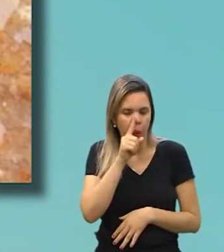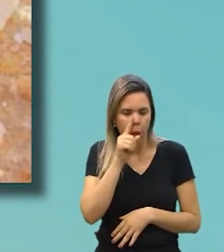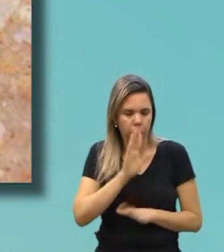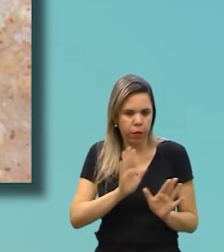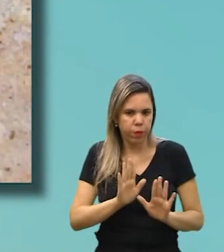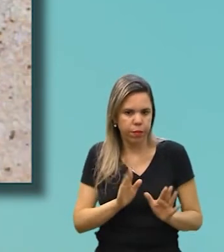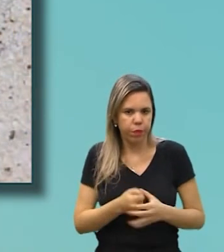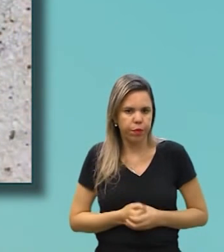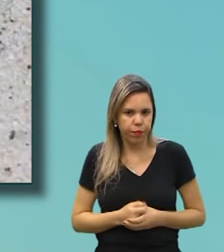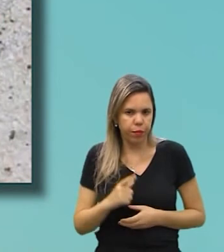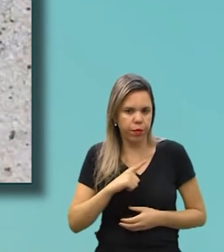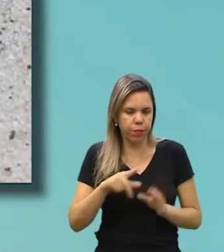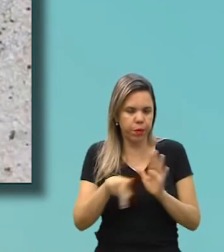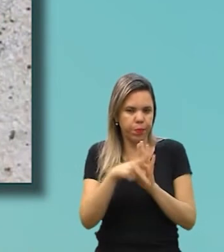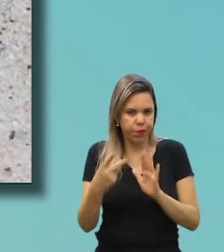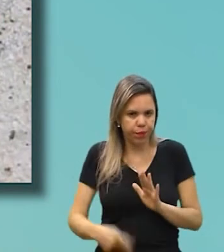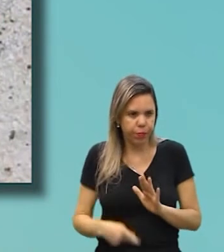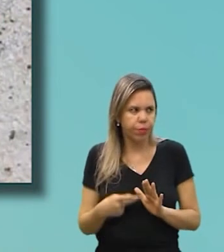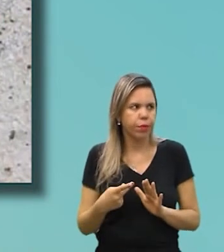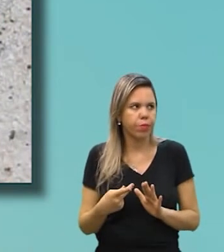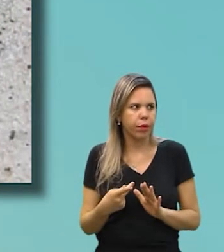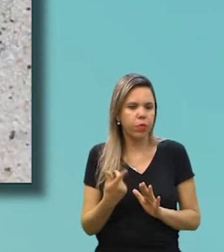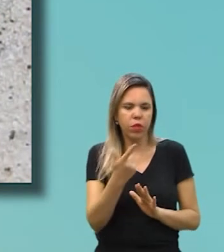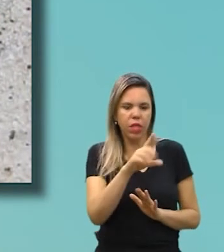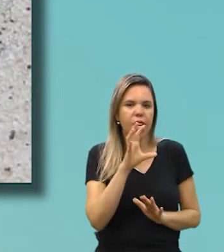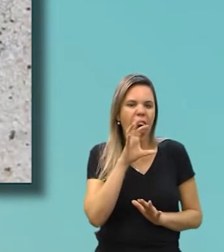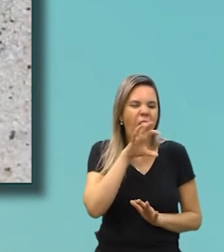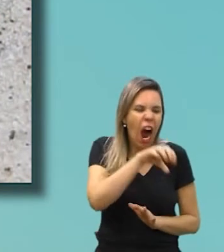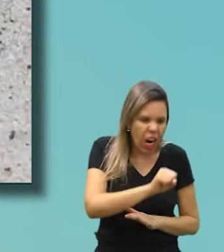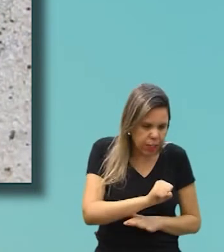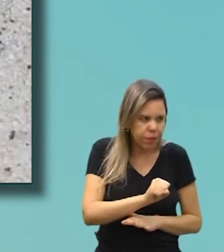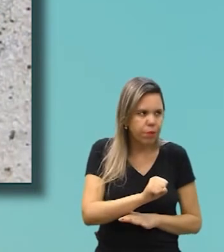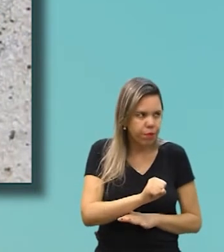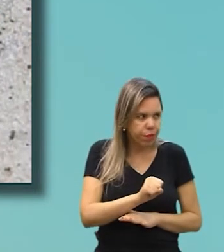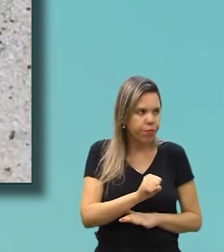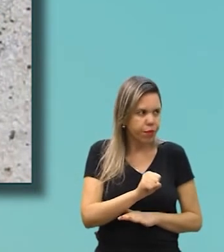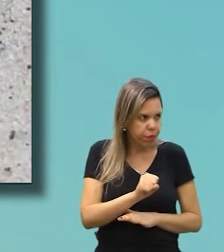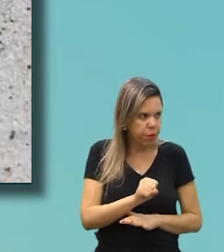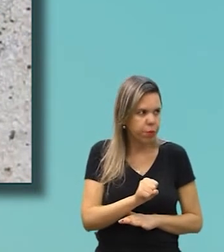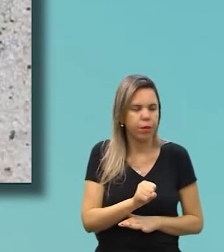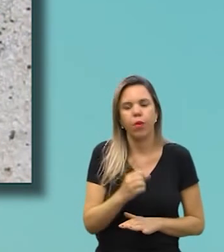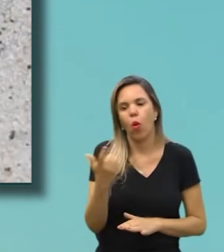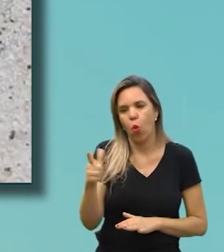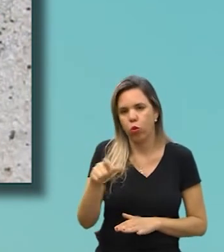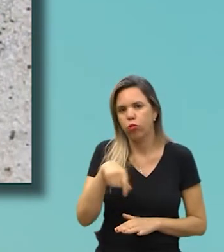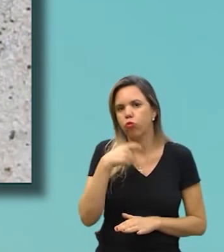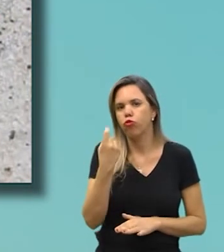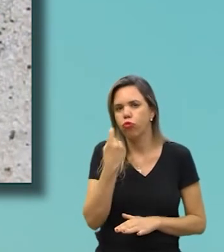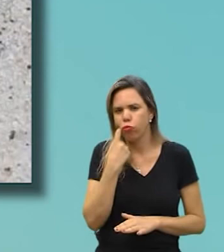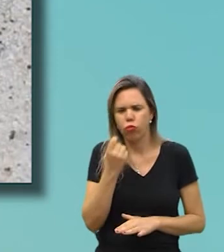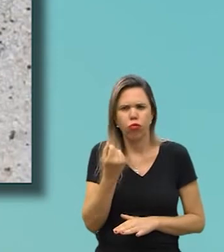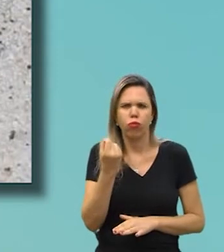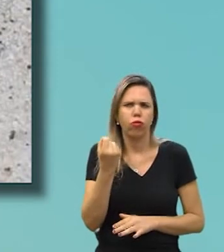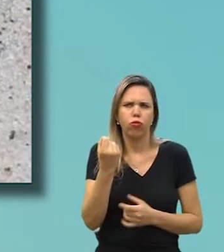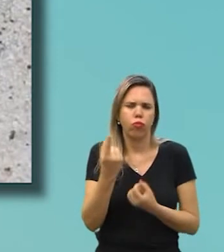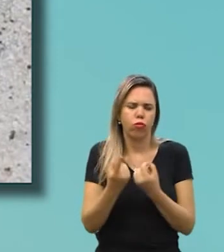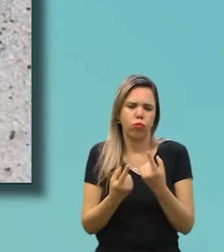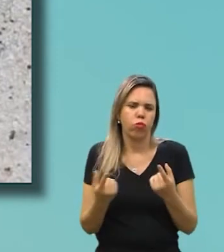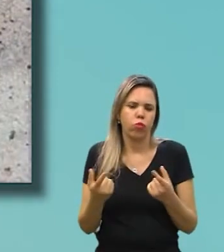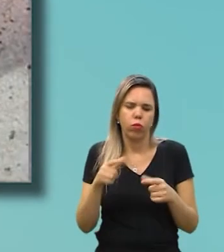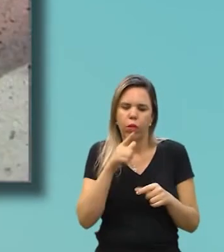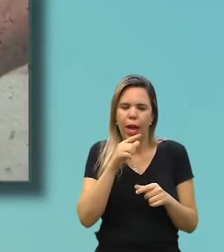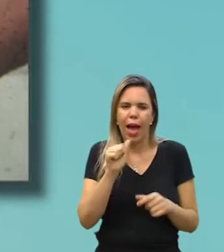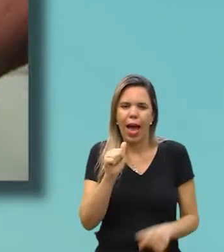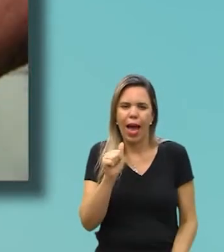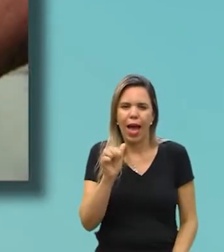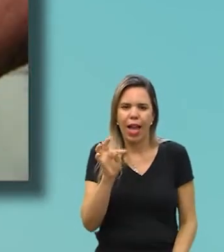direto assim. Ele tem sua própria presa, ou seja, ele é um predador das caravelas e não é totalmente raro no Oceano